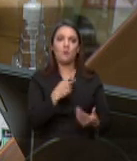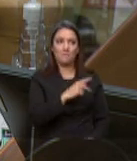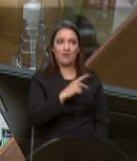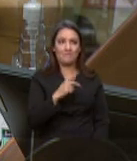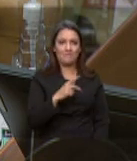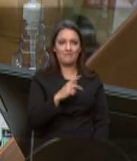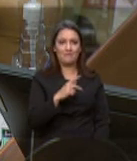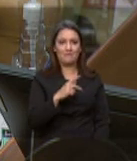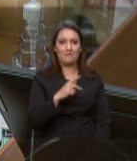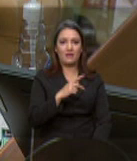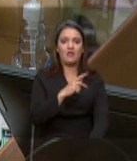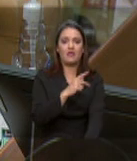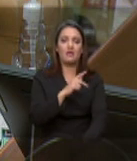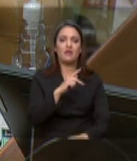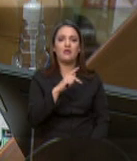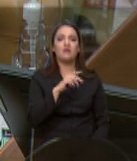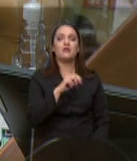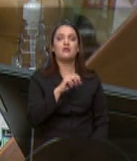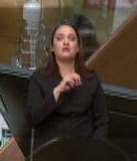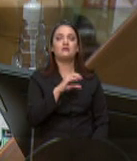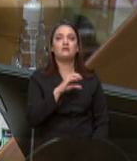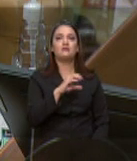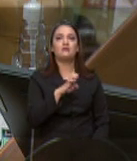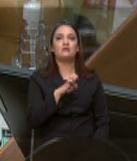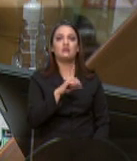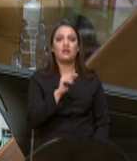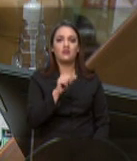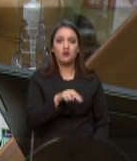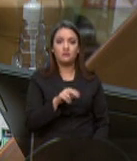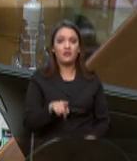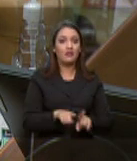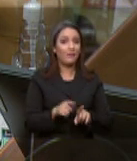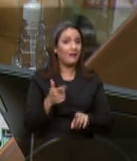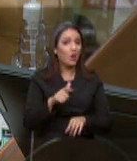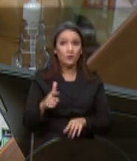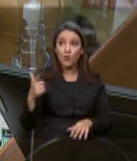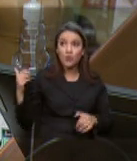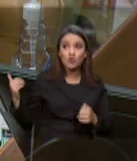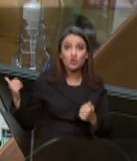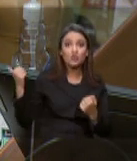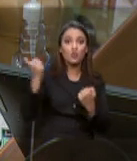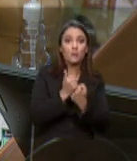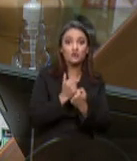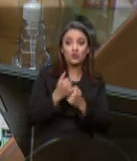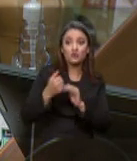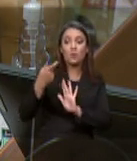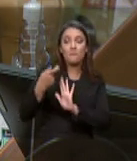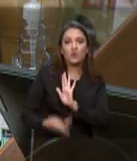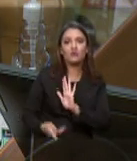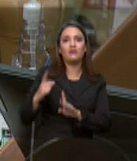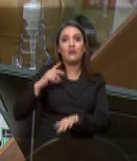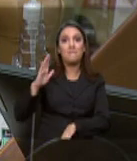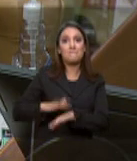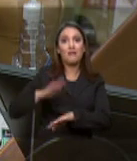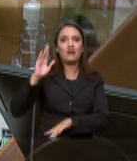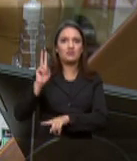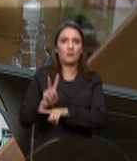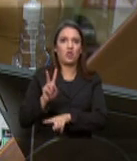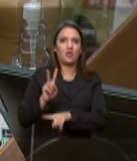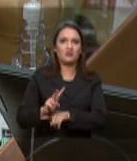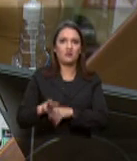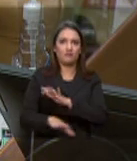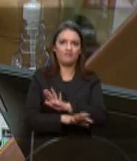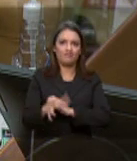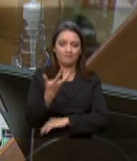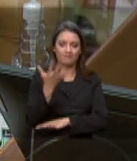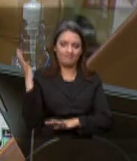não substituição eficiente por outro que propiciasse a mesma ou mais proteção à floresta